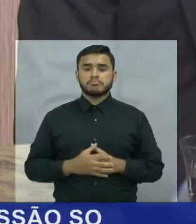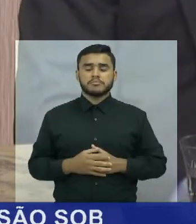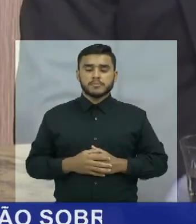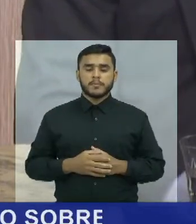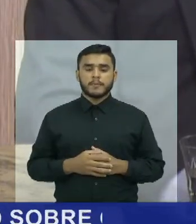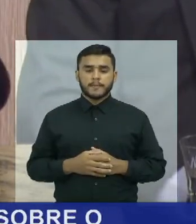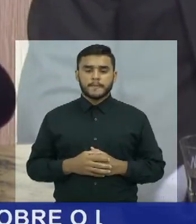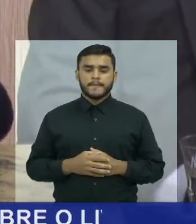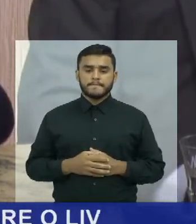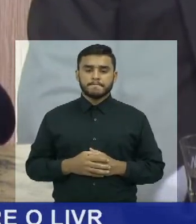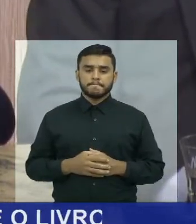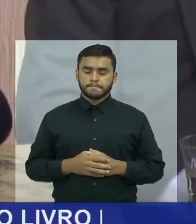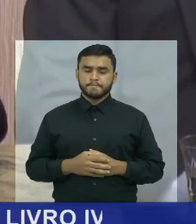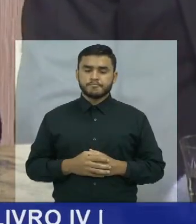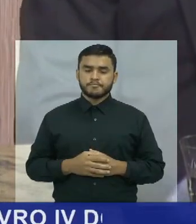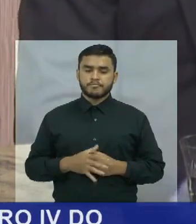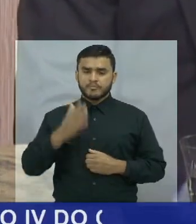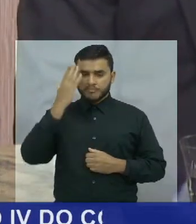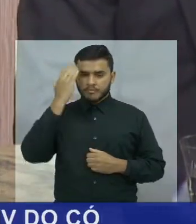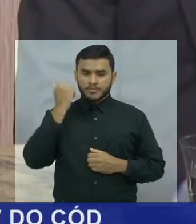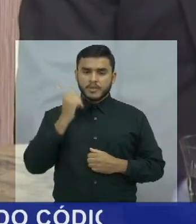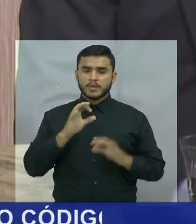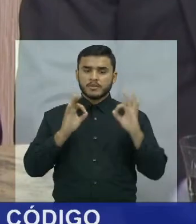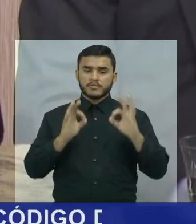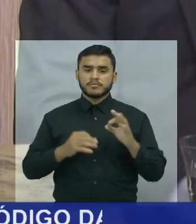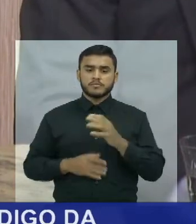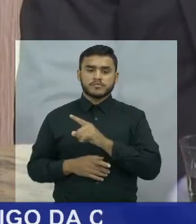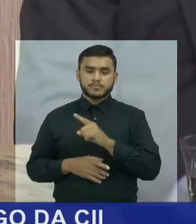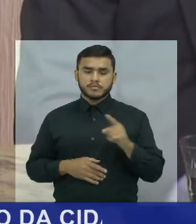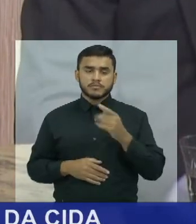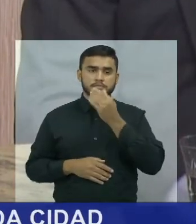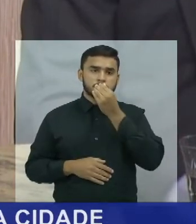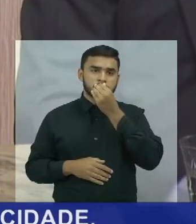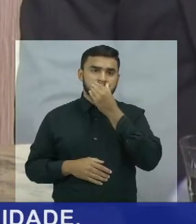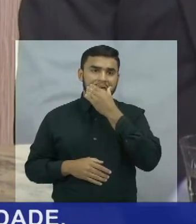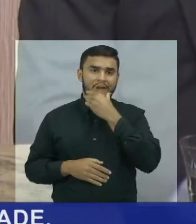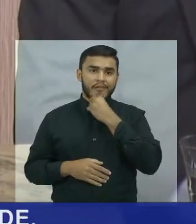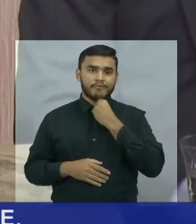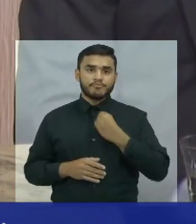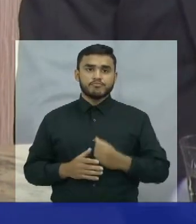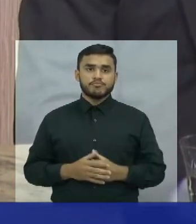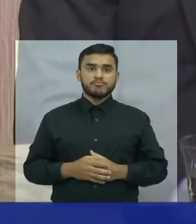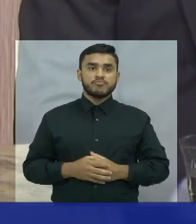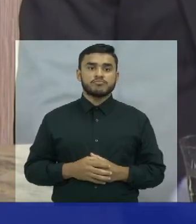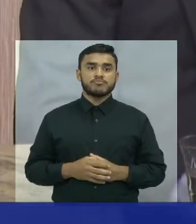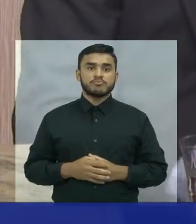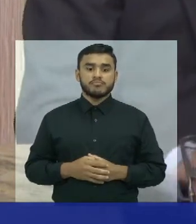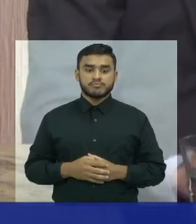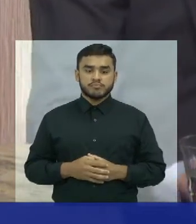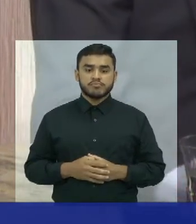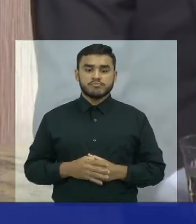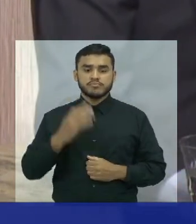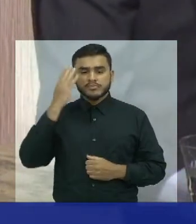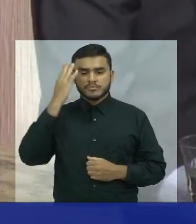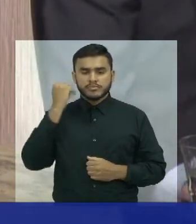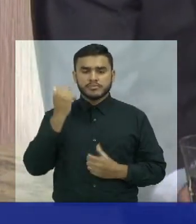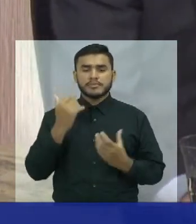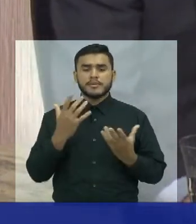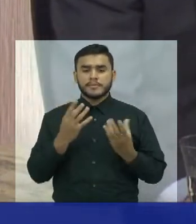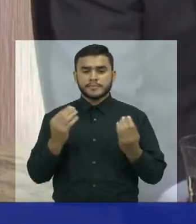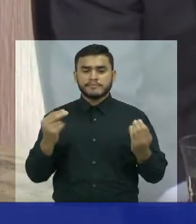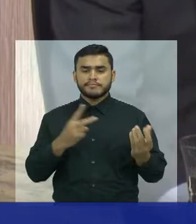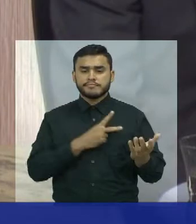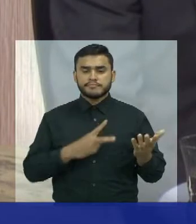Câmara Municipal ela é composta de vereadores que representam o povo de Fortaleza de um modo geral, mas nós sabemos que vários vereadores que estão